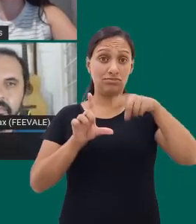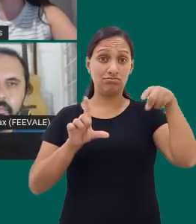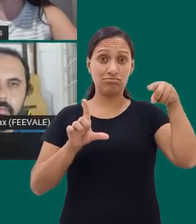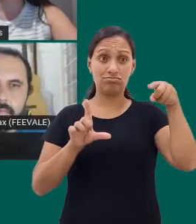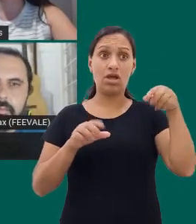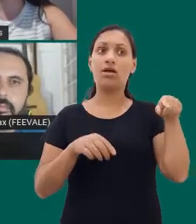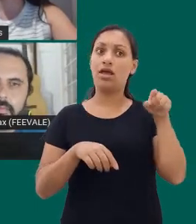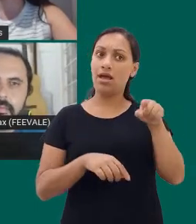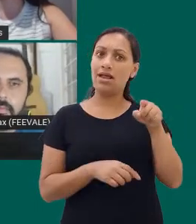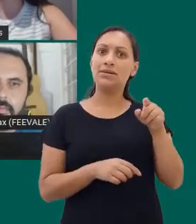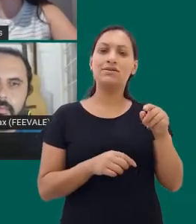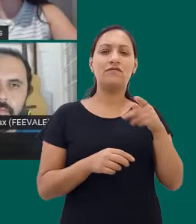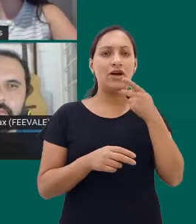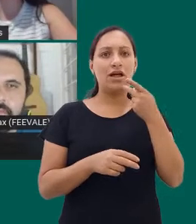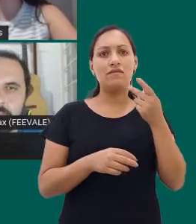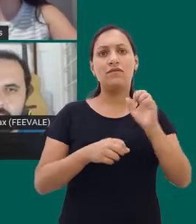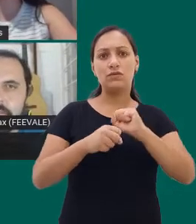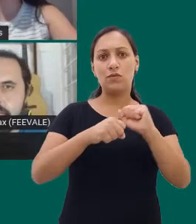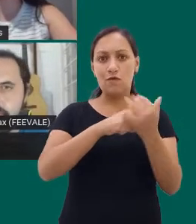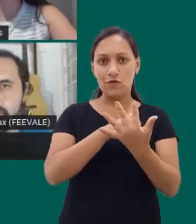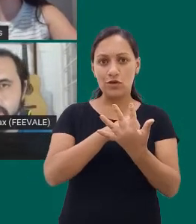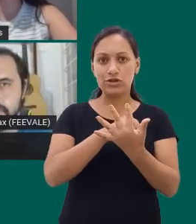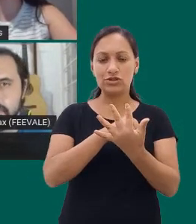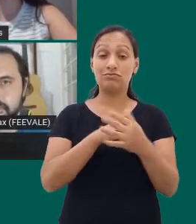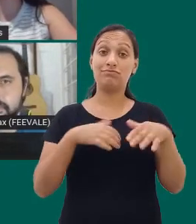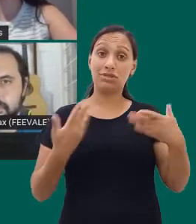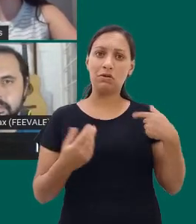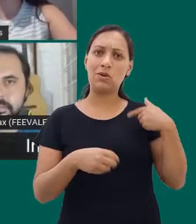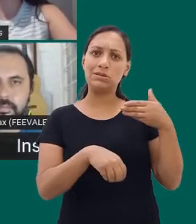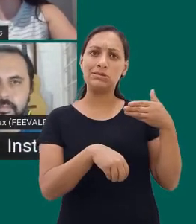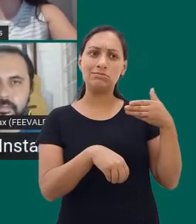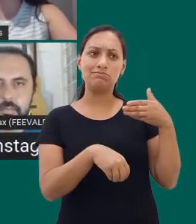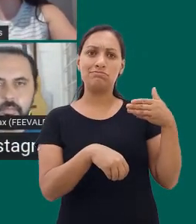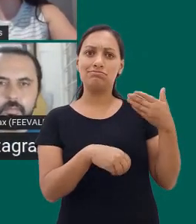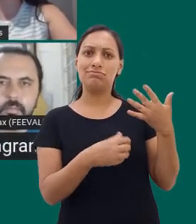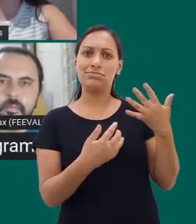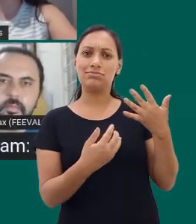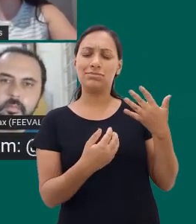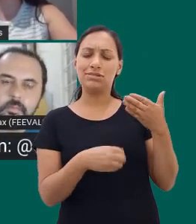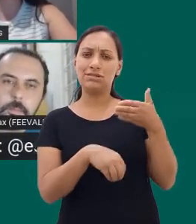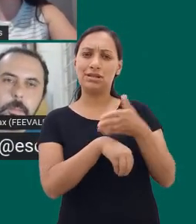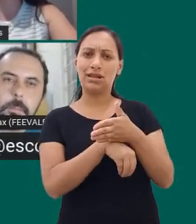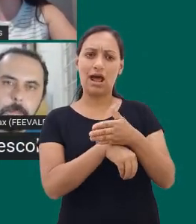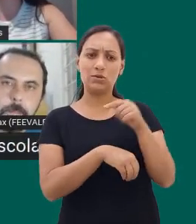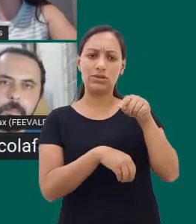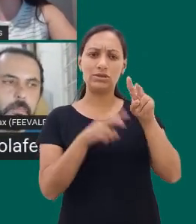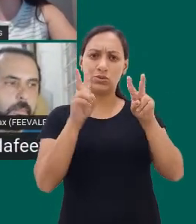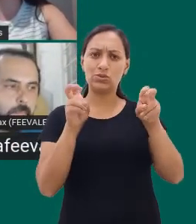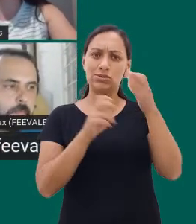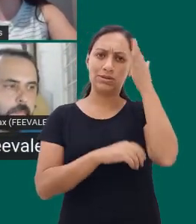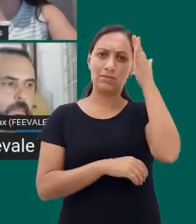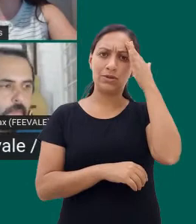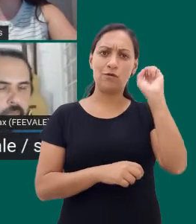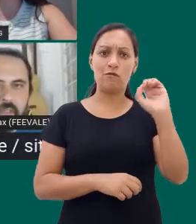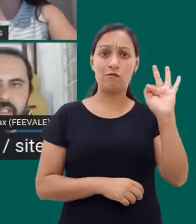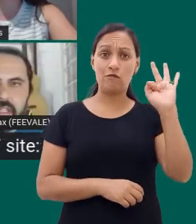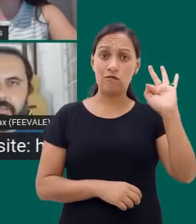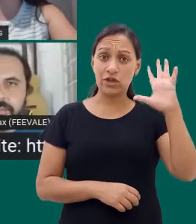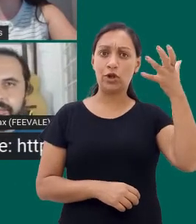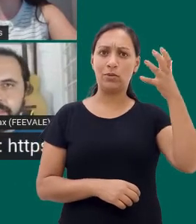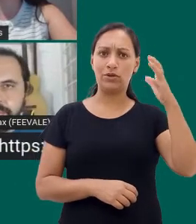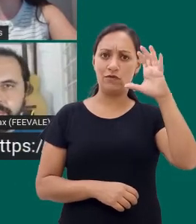né? Então, eles estavam integrados com um fenômeno forte que está acontecendo no mundo, né?